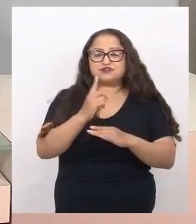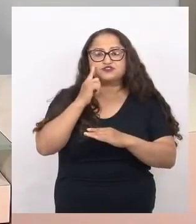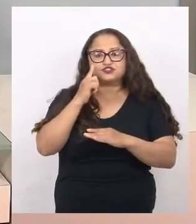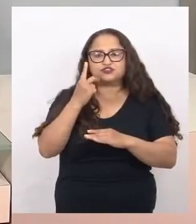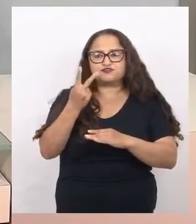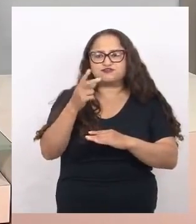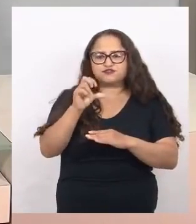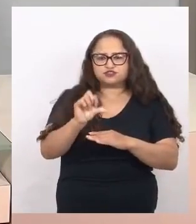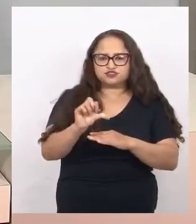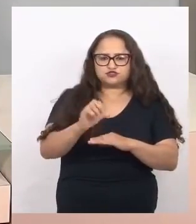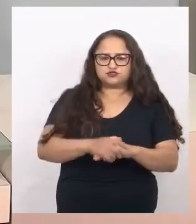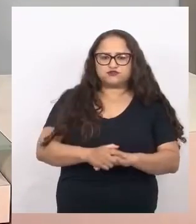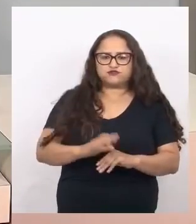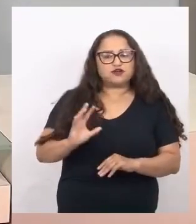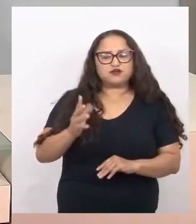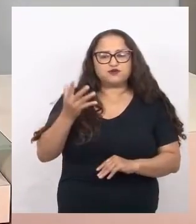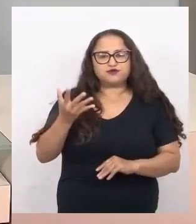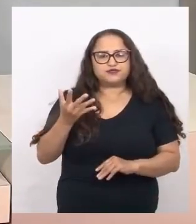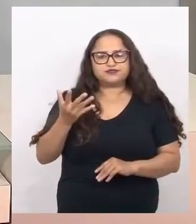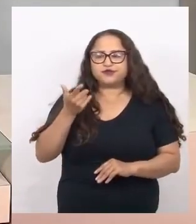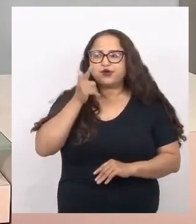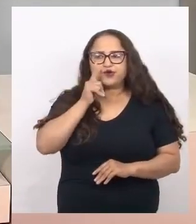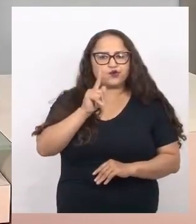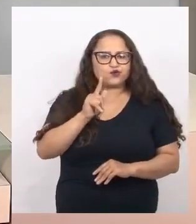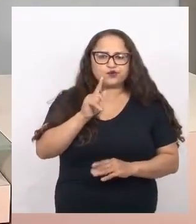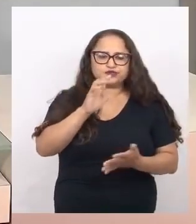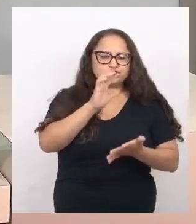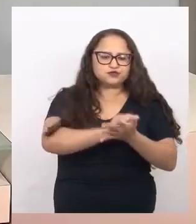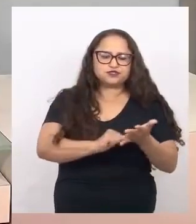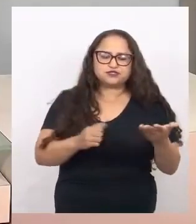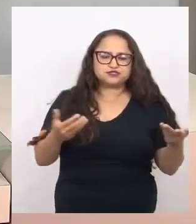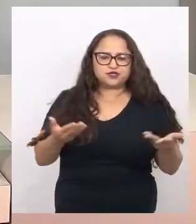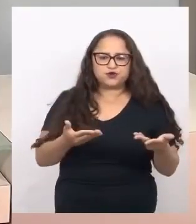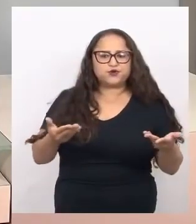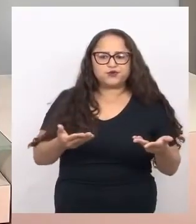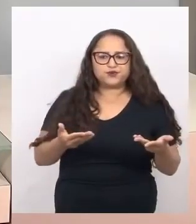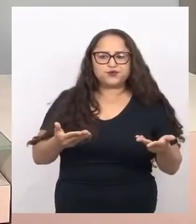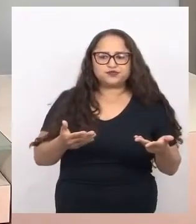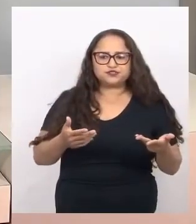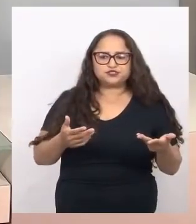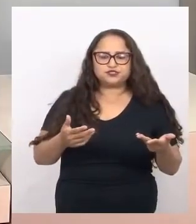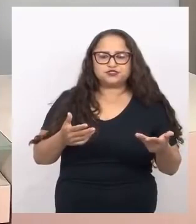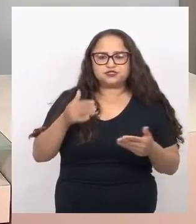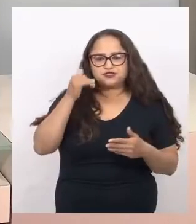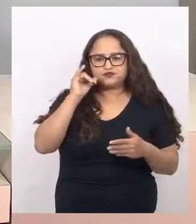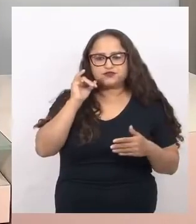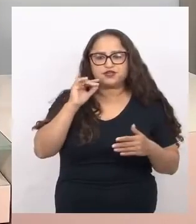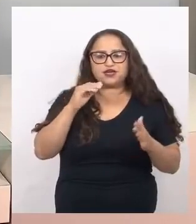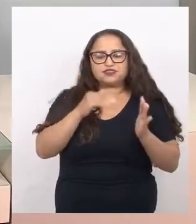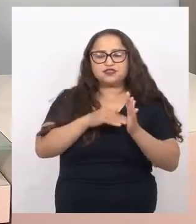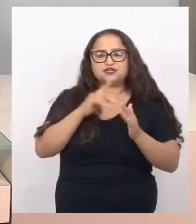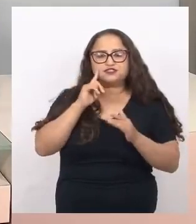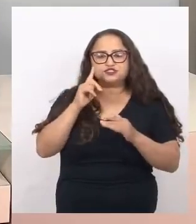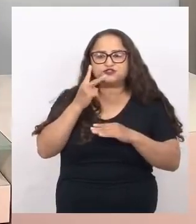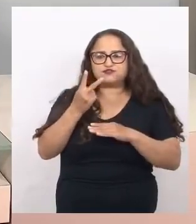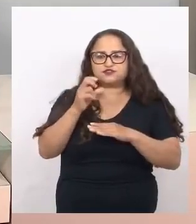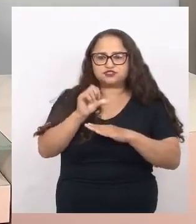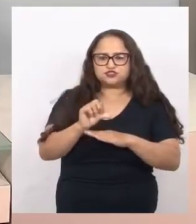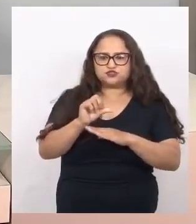Então, aconteceu alguma coisa, não conseguiram cadastrar hoje, a gente conseguiu prorrogar um pouquinho até 29/11.